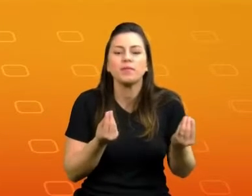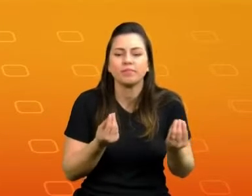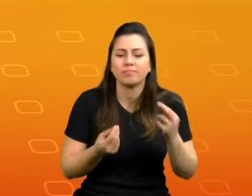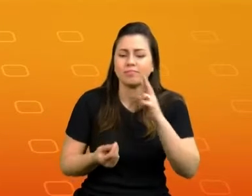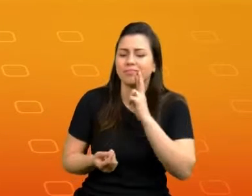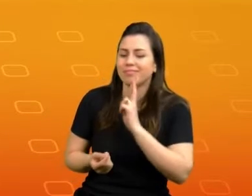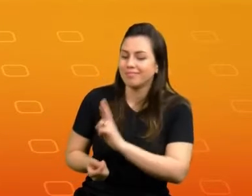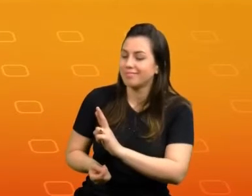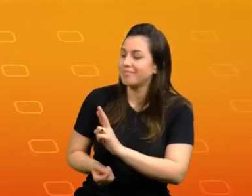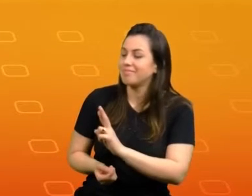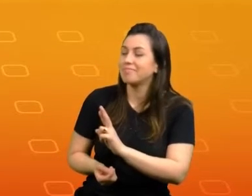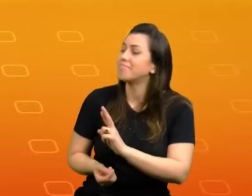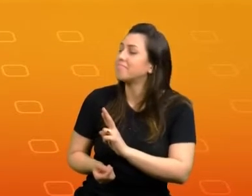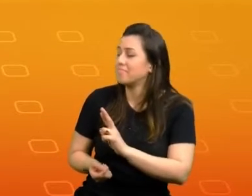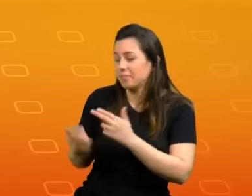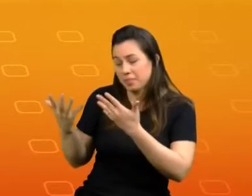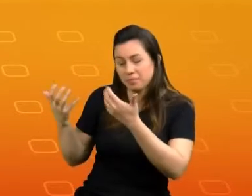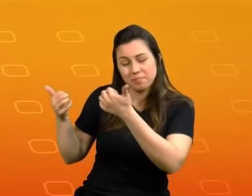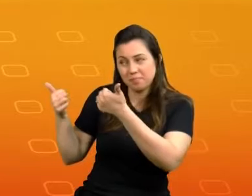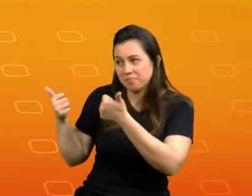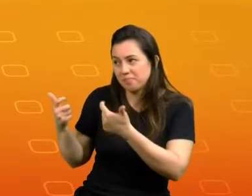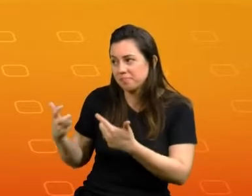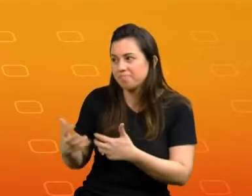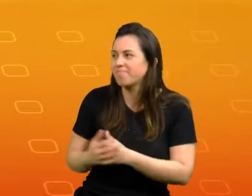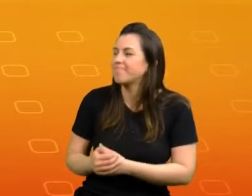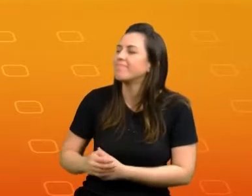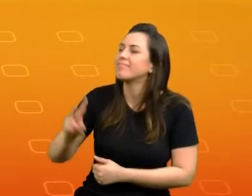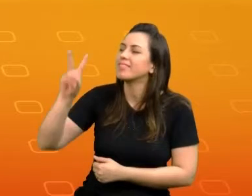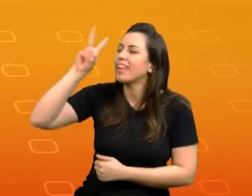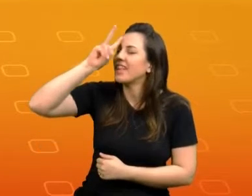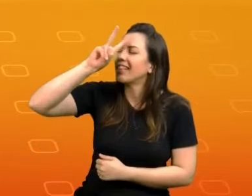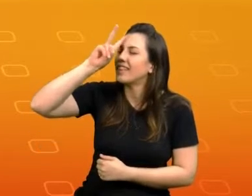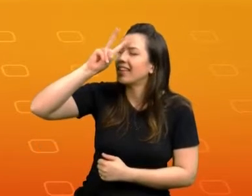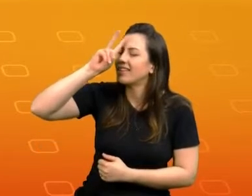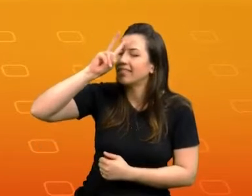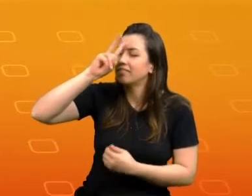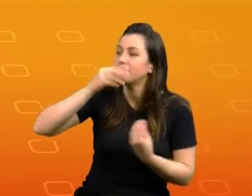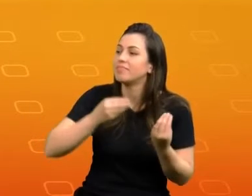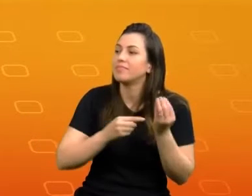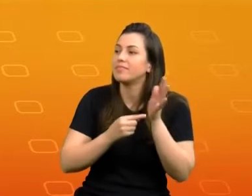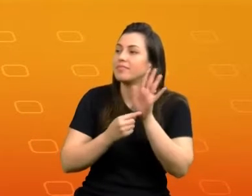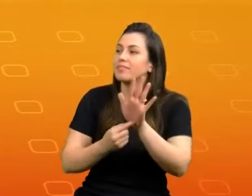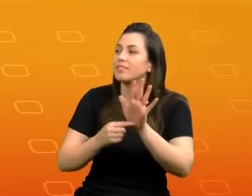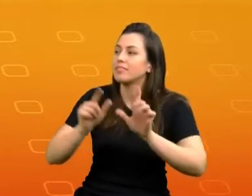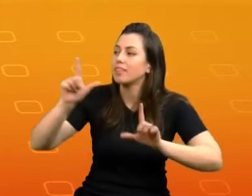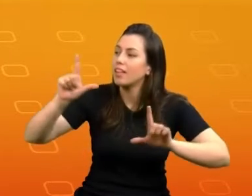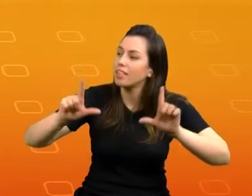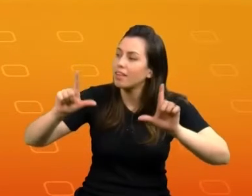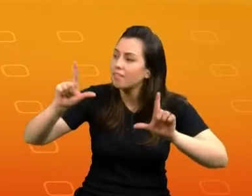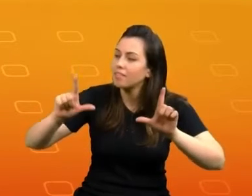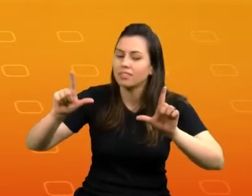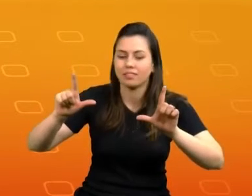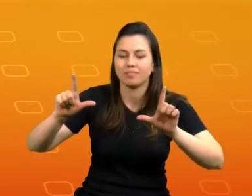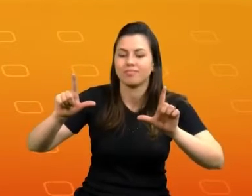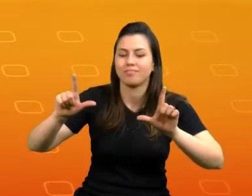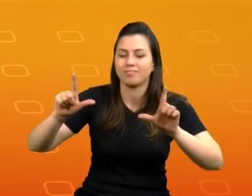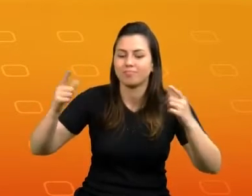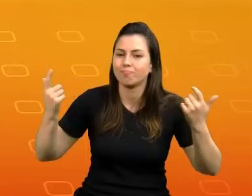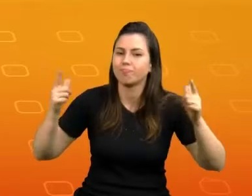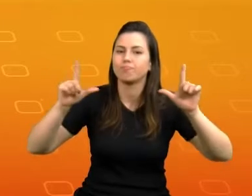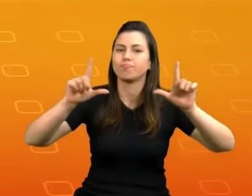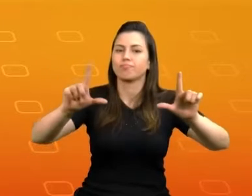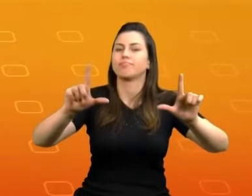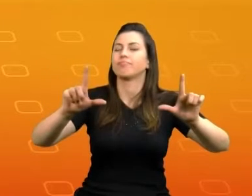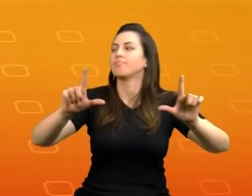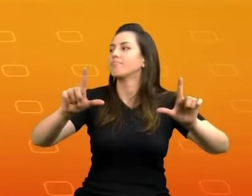resposta dele foi muito legal porque ele chegou e falou Pôxa lembra É o que a gente está fazendo uma entrega para televisão é para o para tela né pra